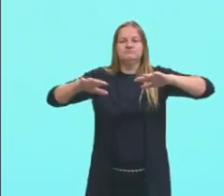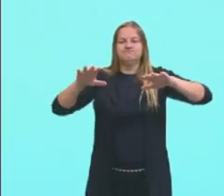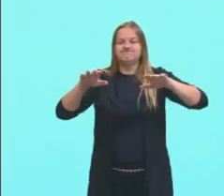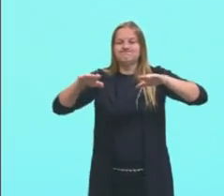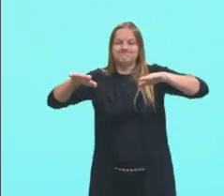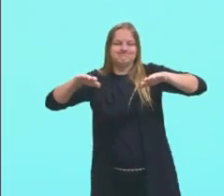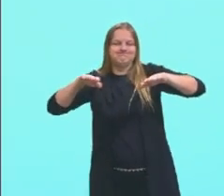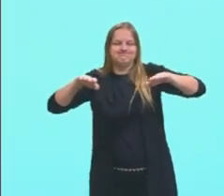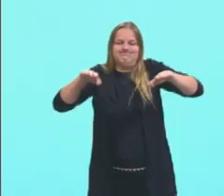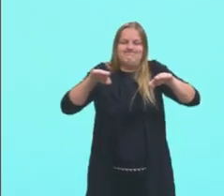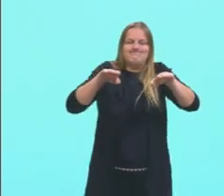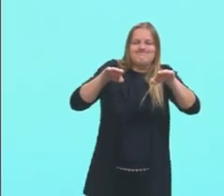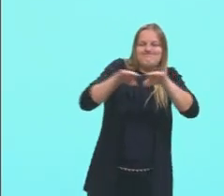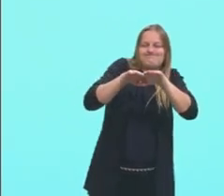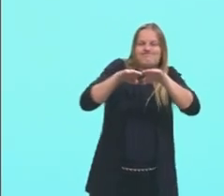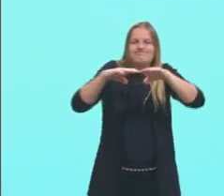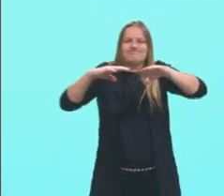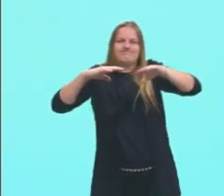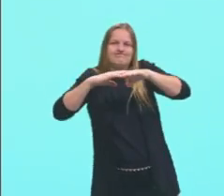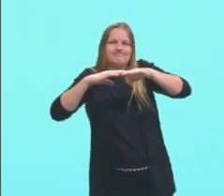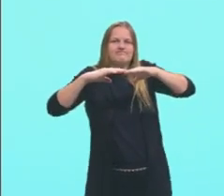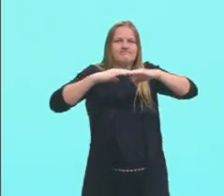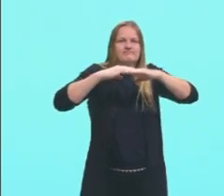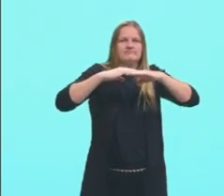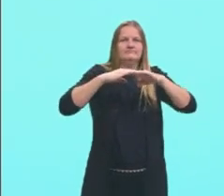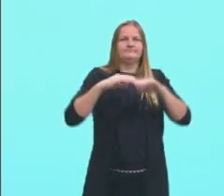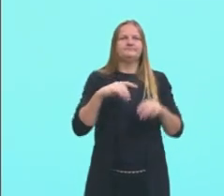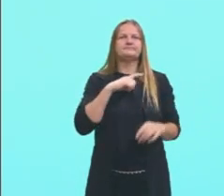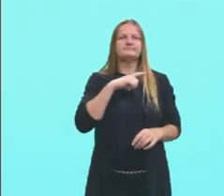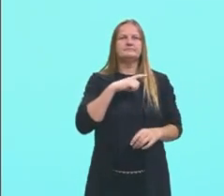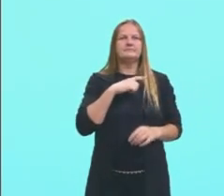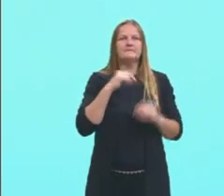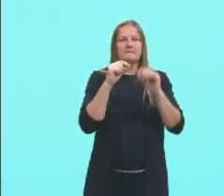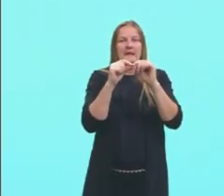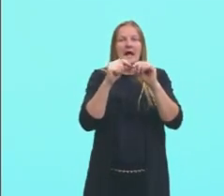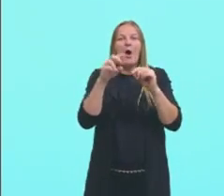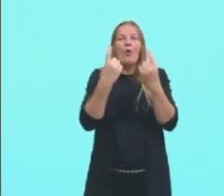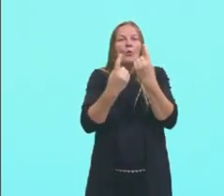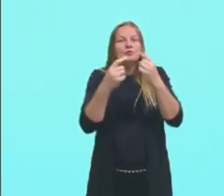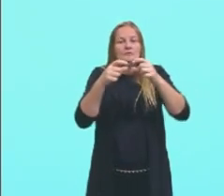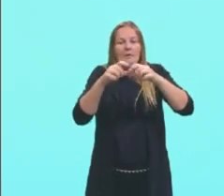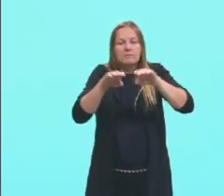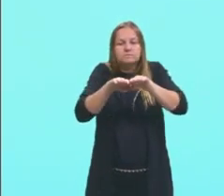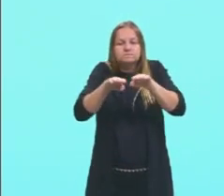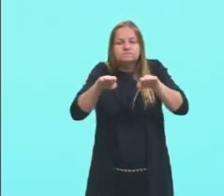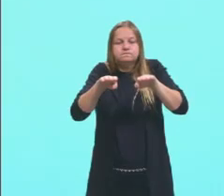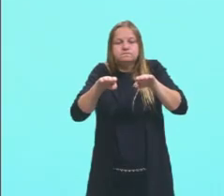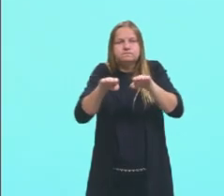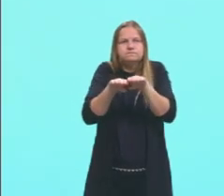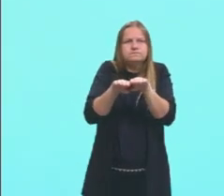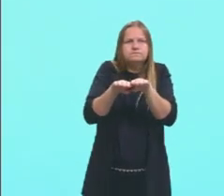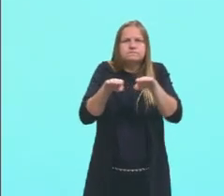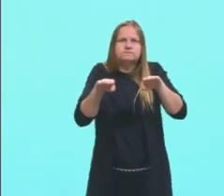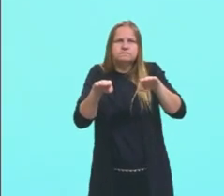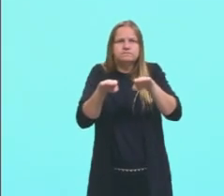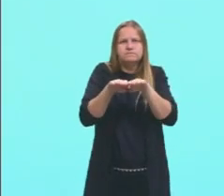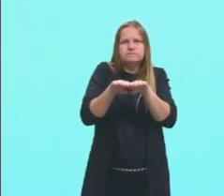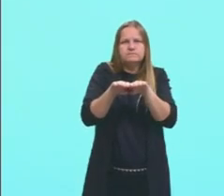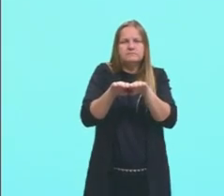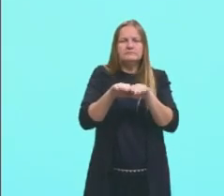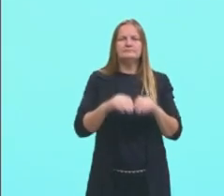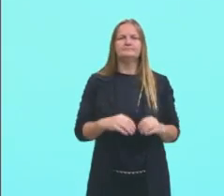e aqui ó tá mostrando para vocês justamente se tu tem separação dessas placas ou se essas placas estão